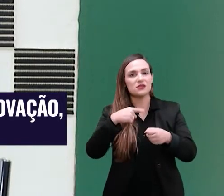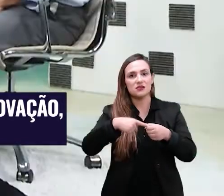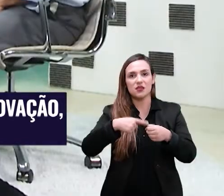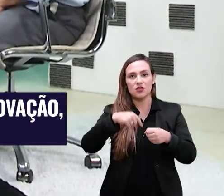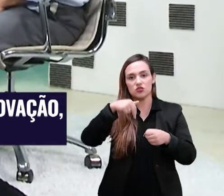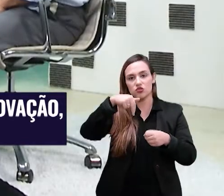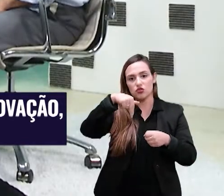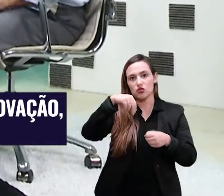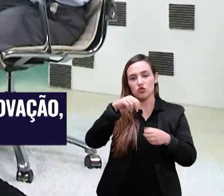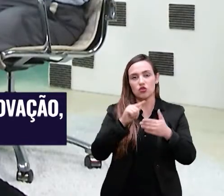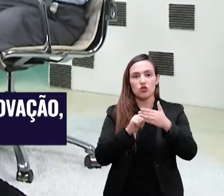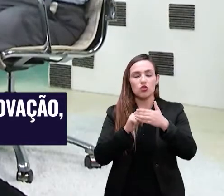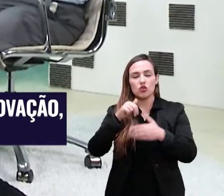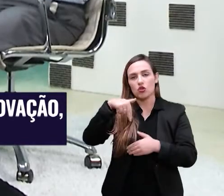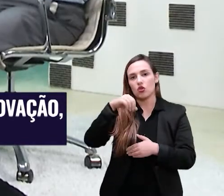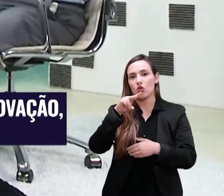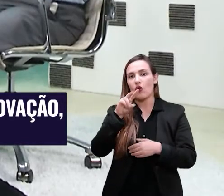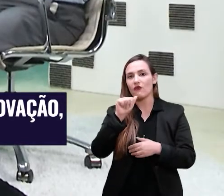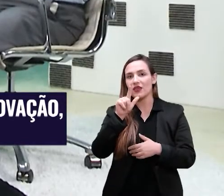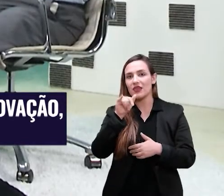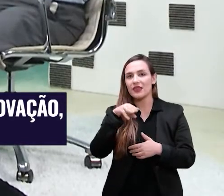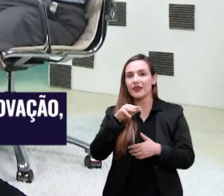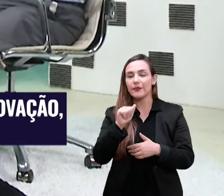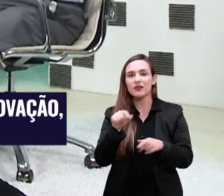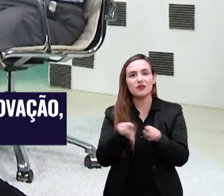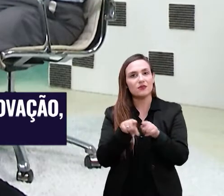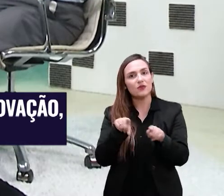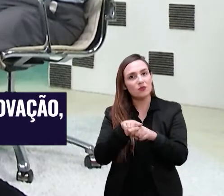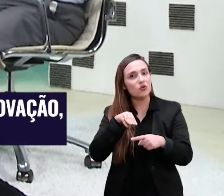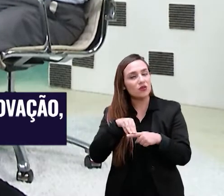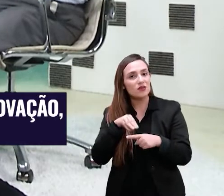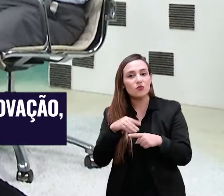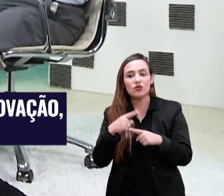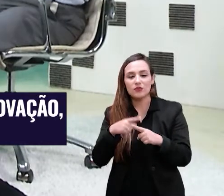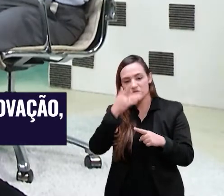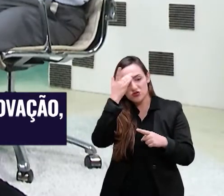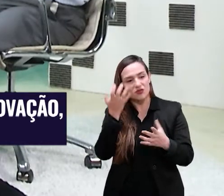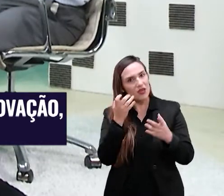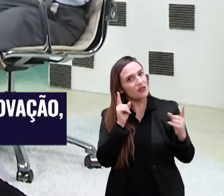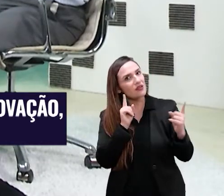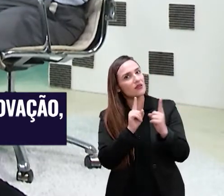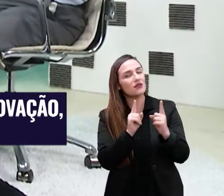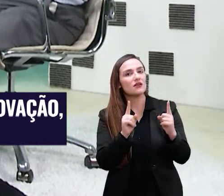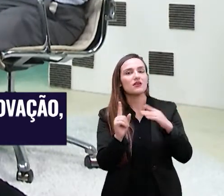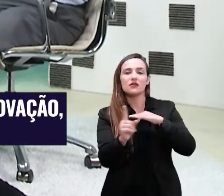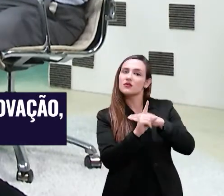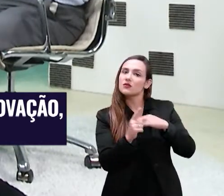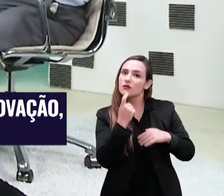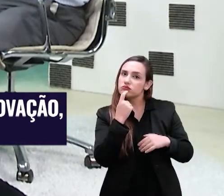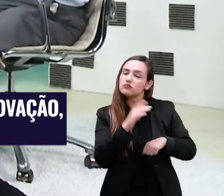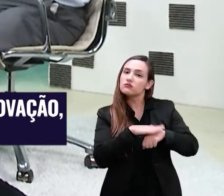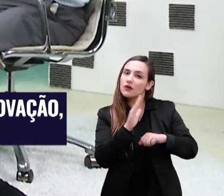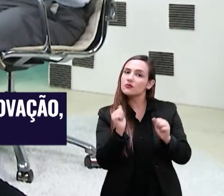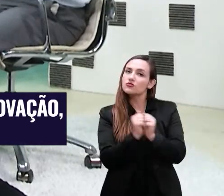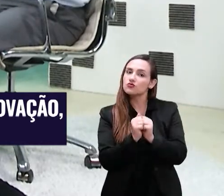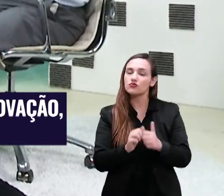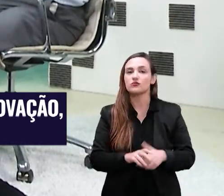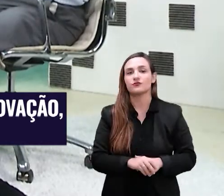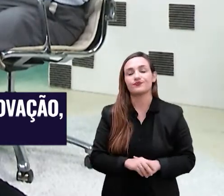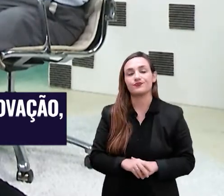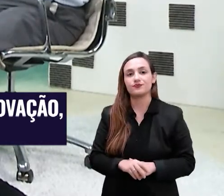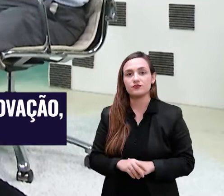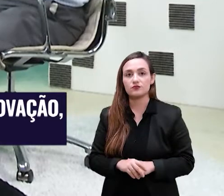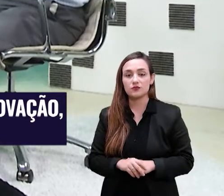Tiradentes. Então, assim, por quê? O cliente quer a coisa mais perto. Um dos conceitos que está subjacente a isso, e hoje quando